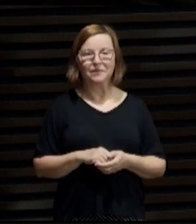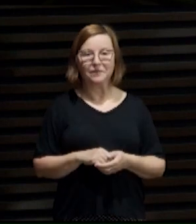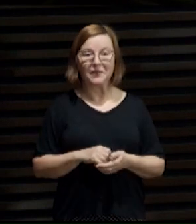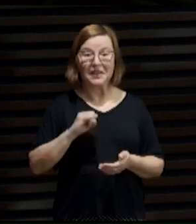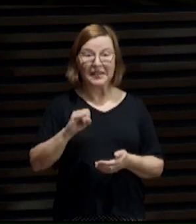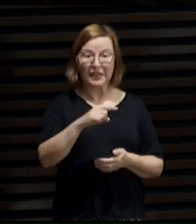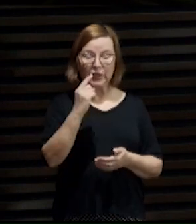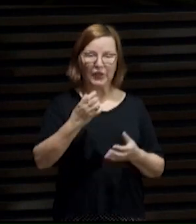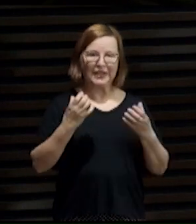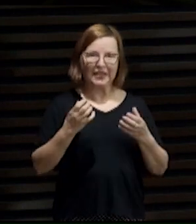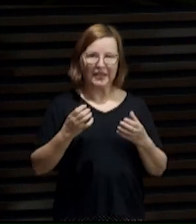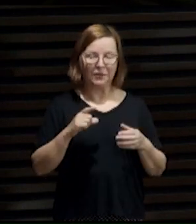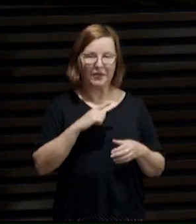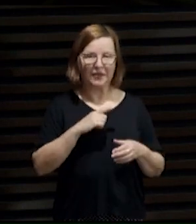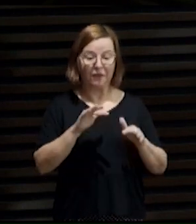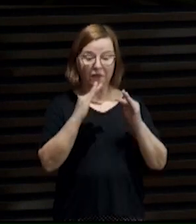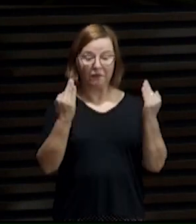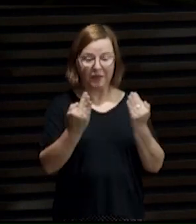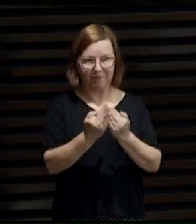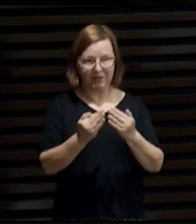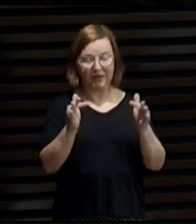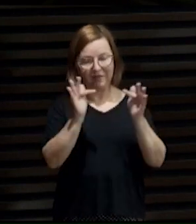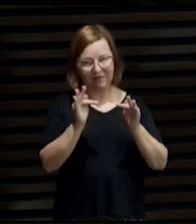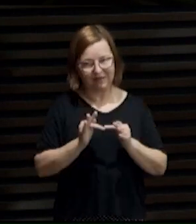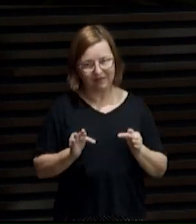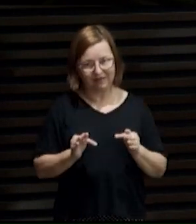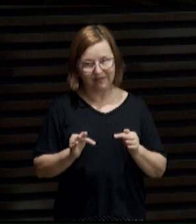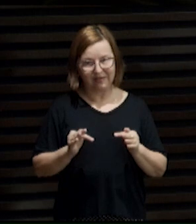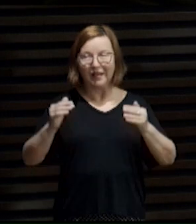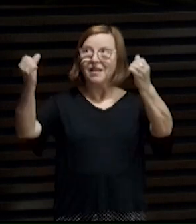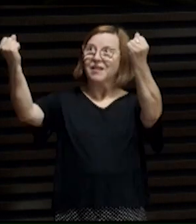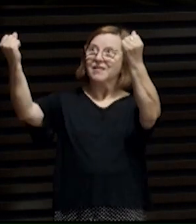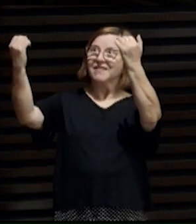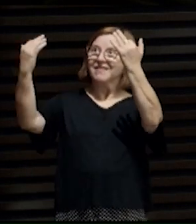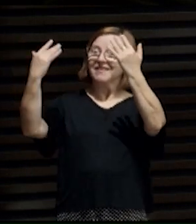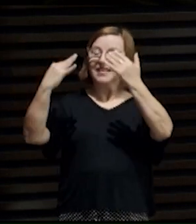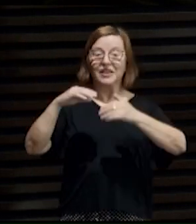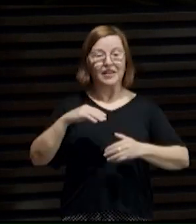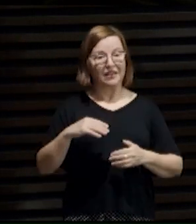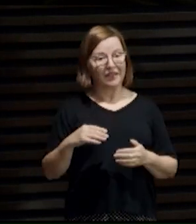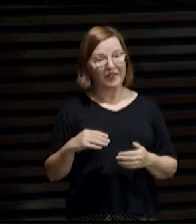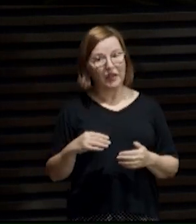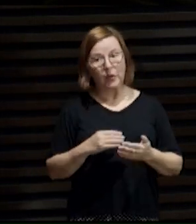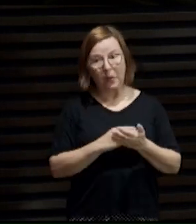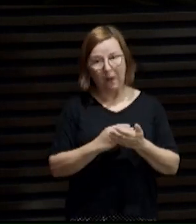ter uma casa bem-aventurada, a bênção de Deus procede do homem da